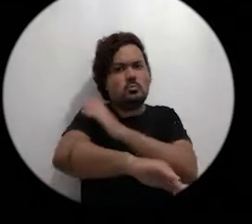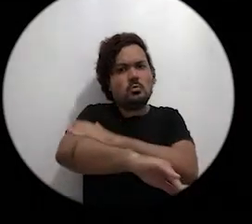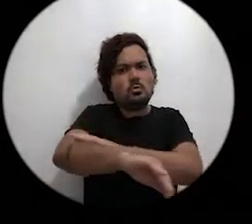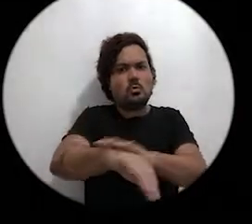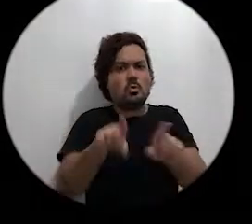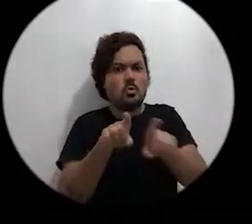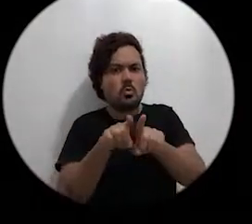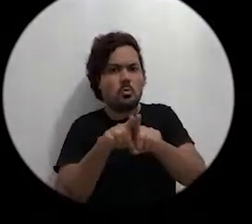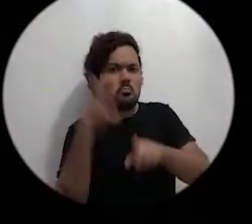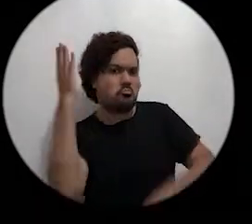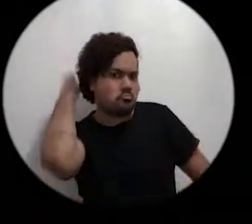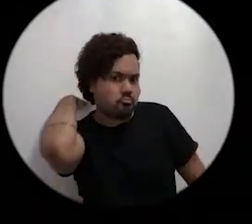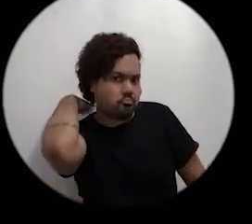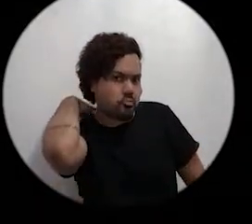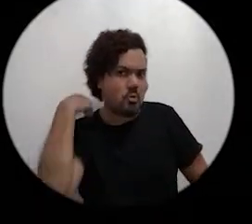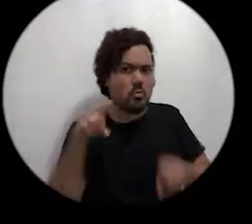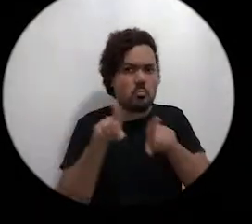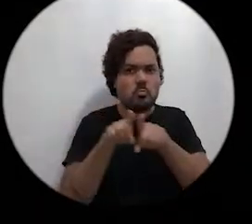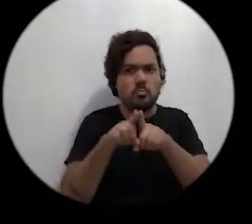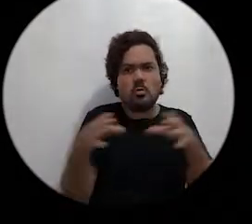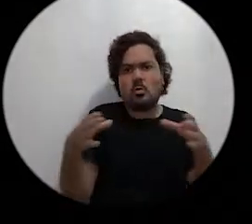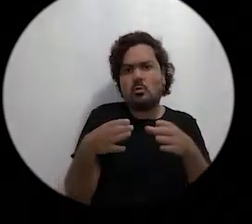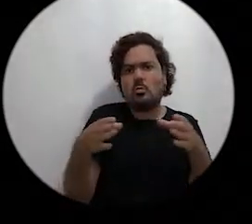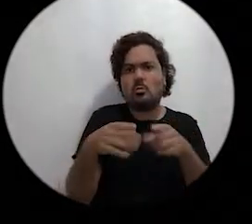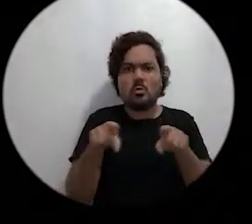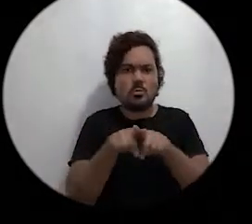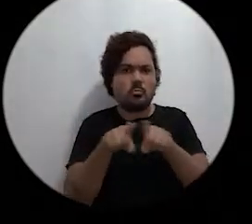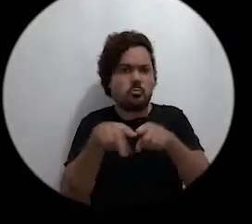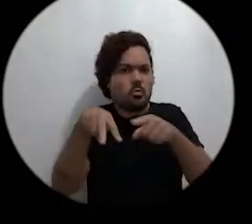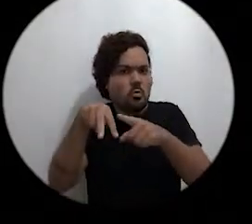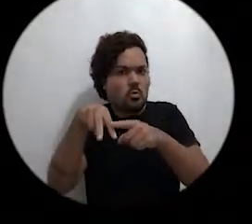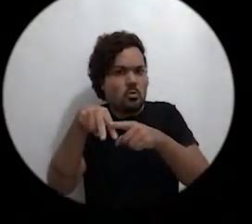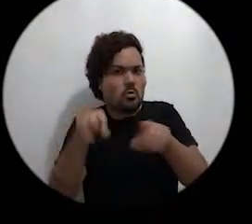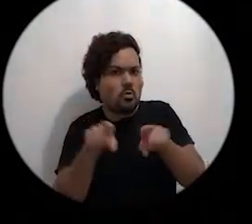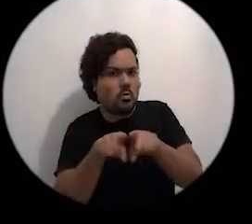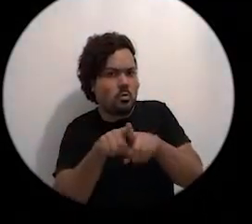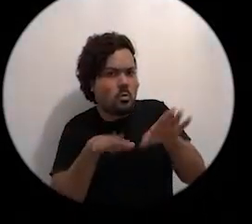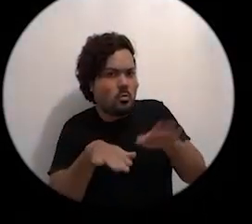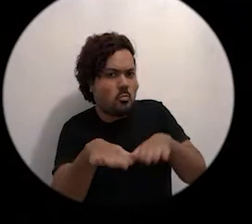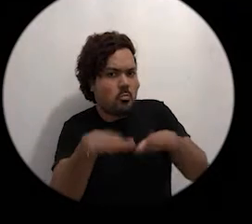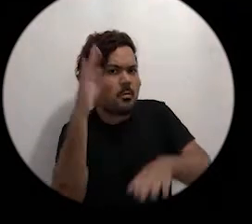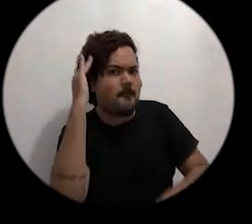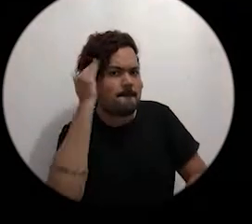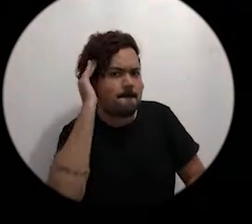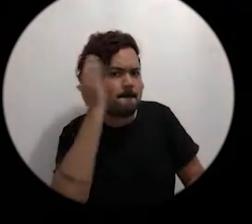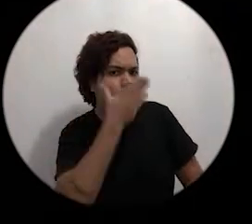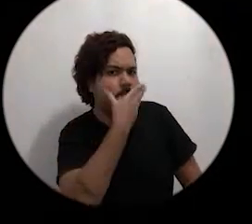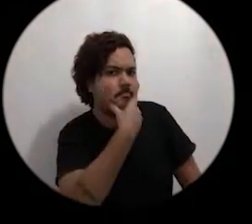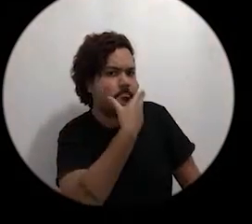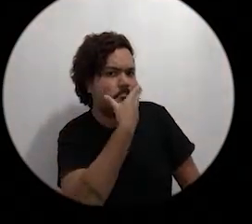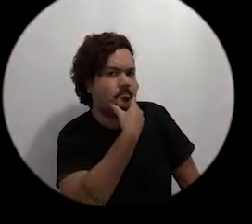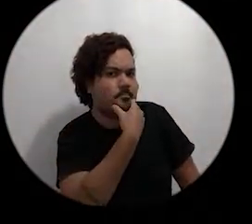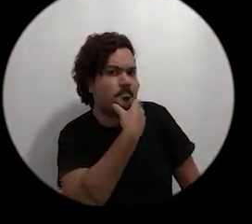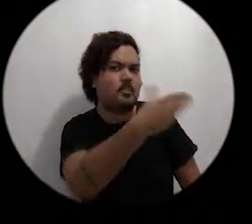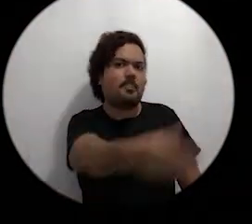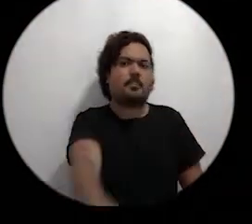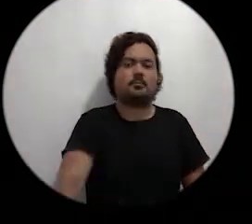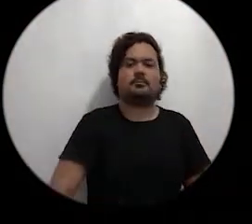a coluna, a cintura, o joelho, os pés. Pensa nesse homem.